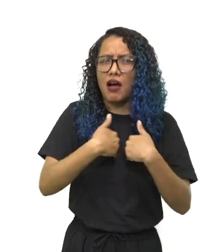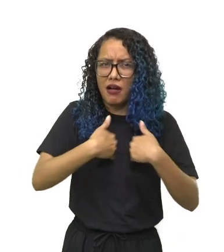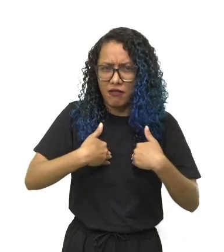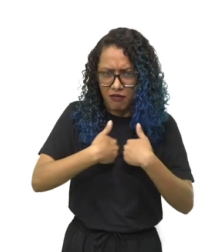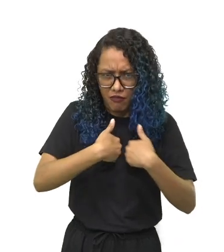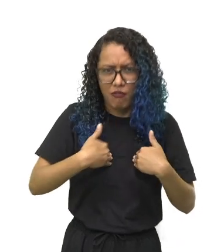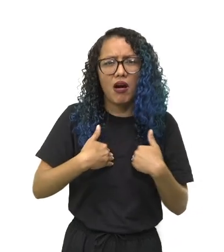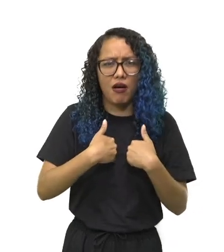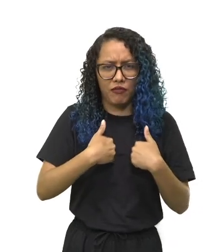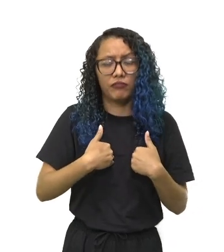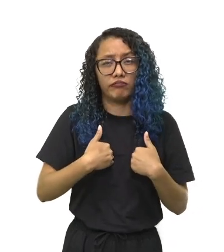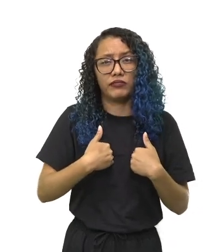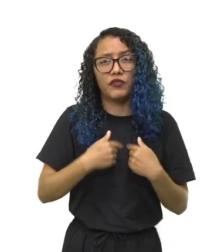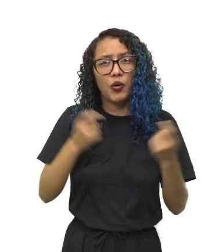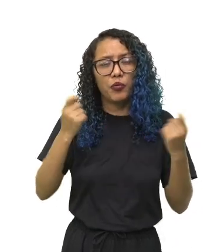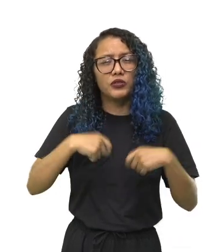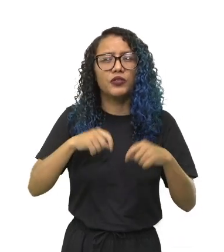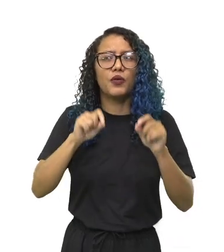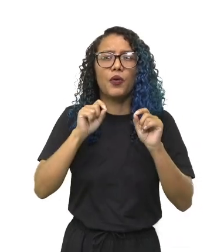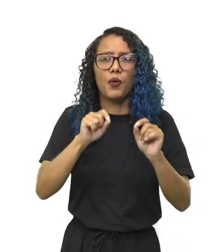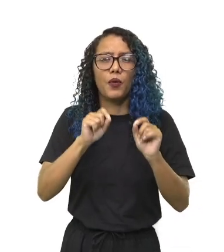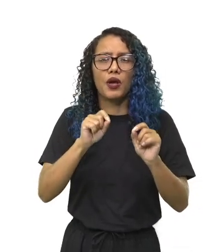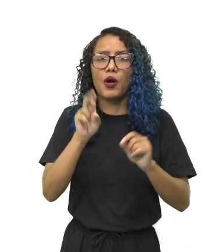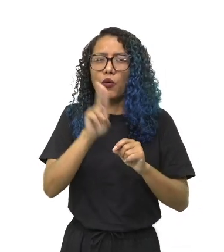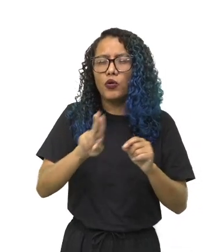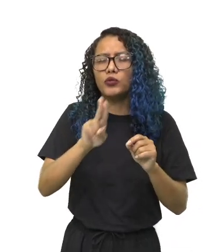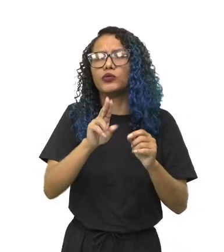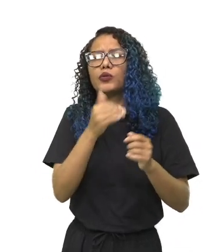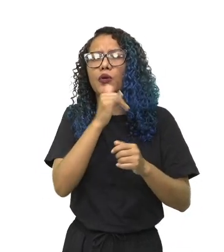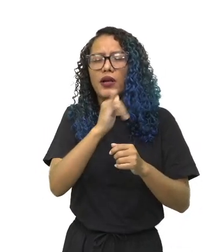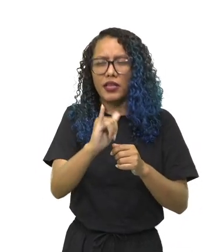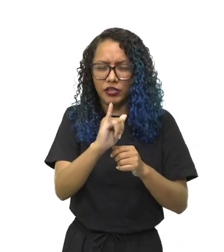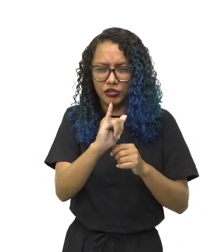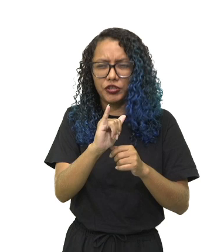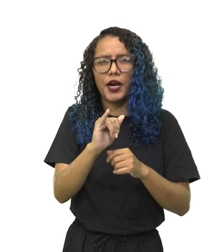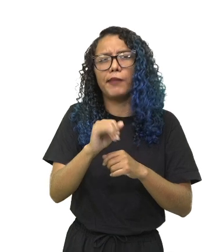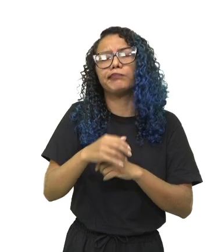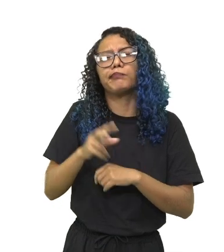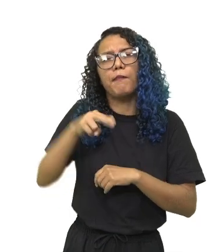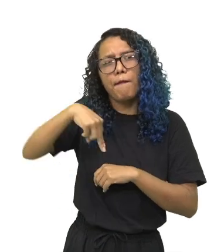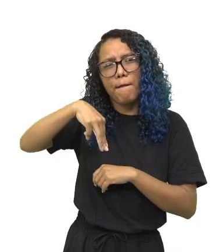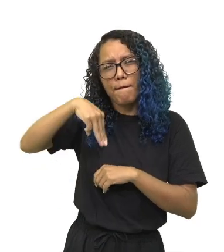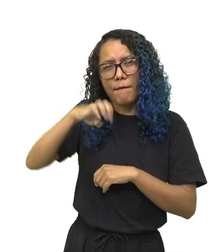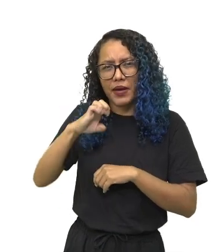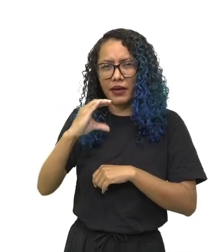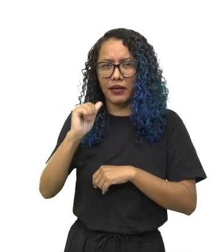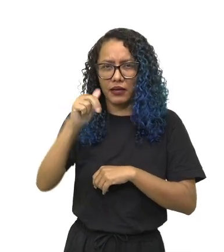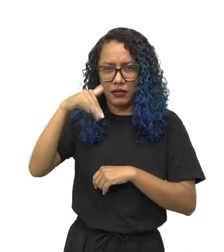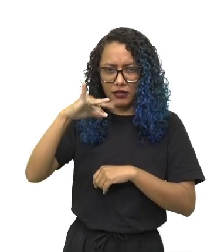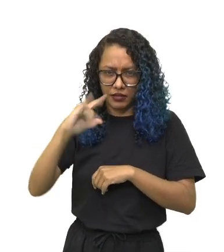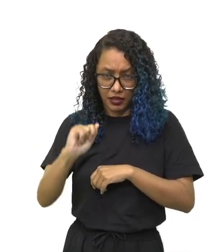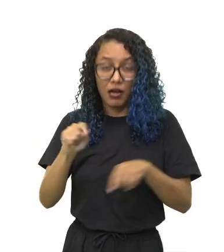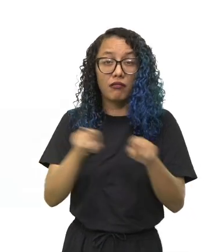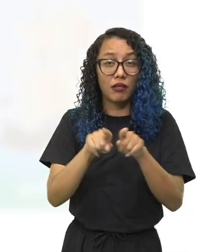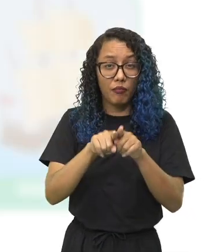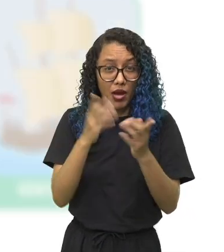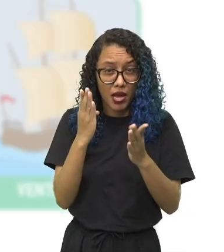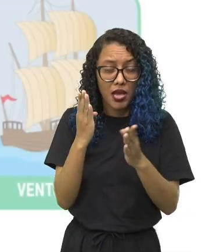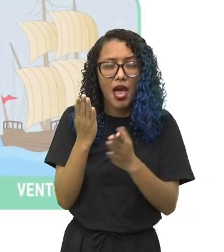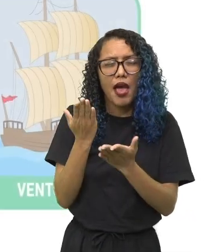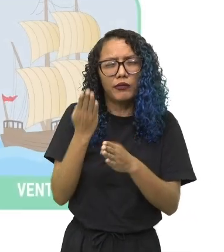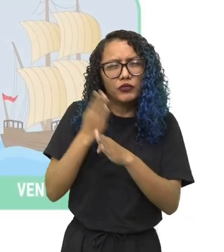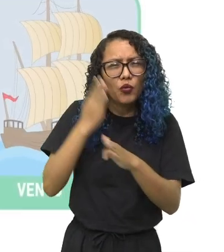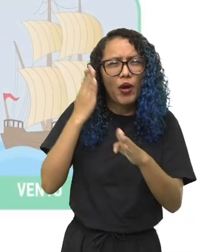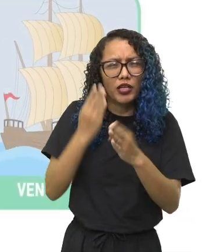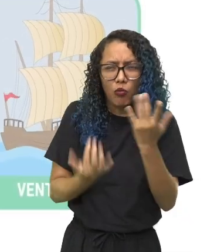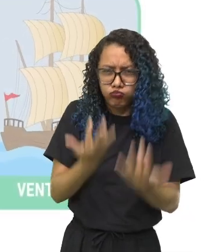proporcionou ao homem a energia mecânica. A descoberta do fogo foi um marco